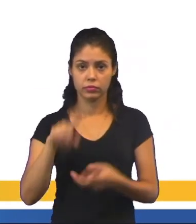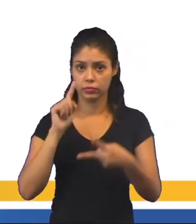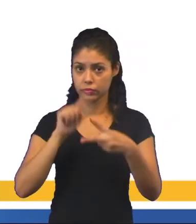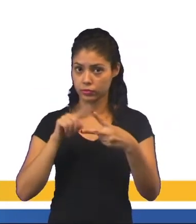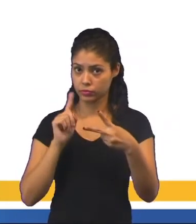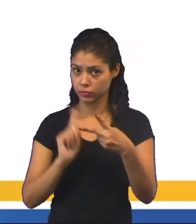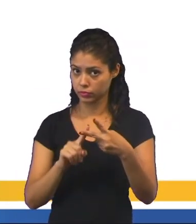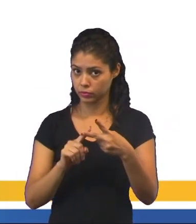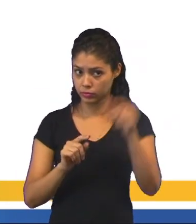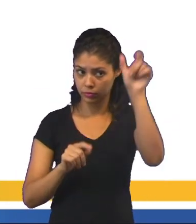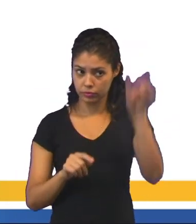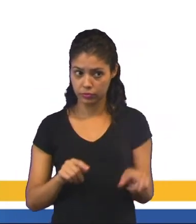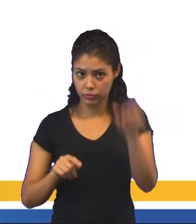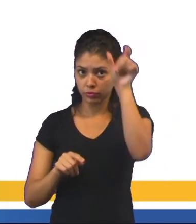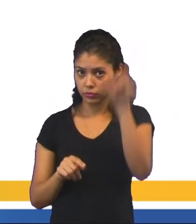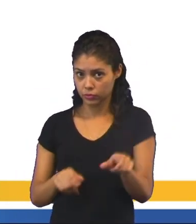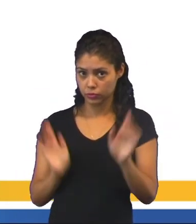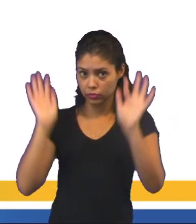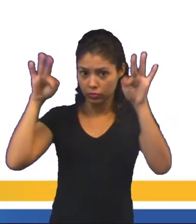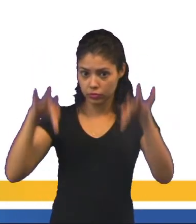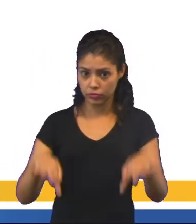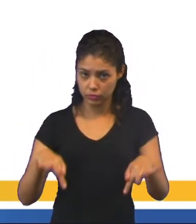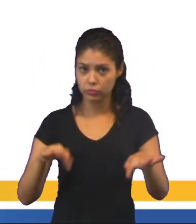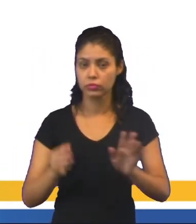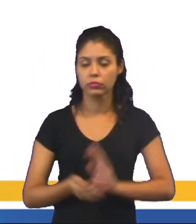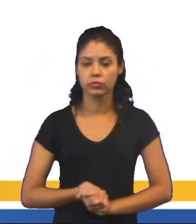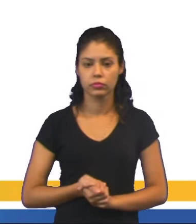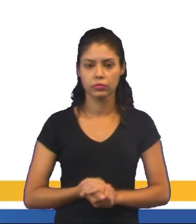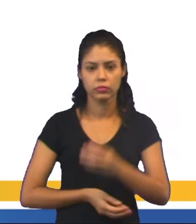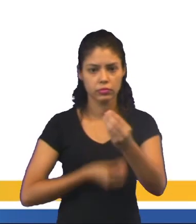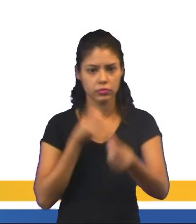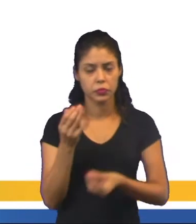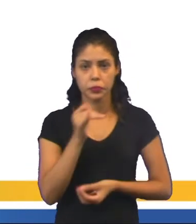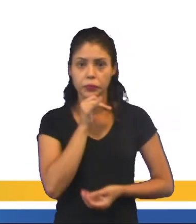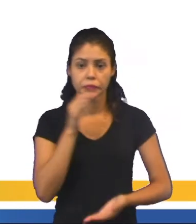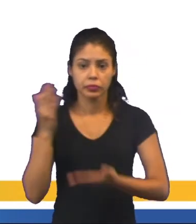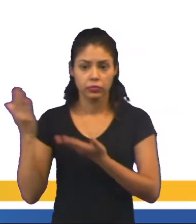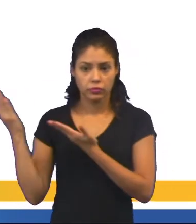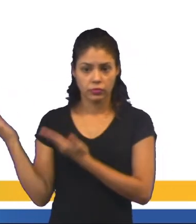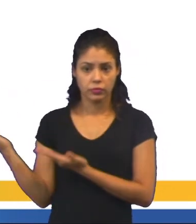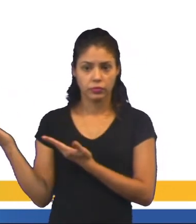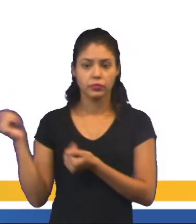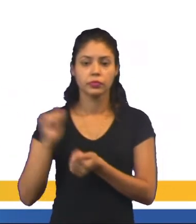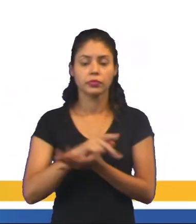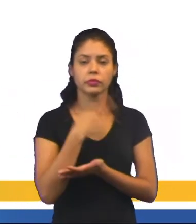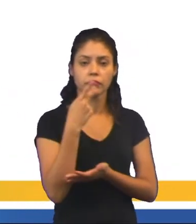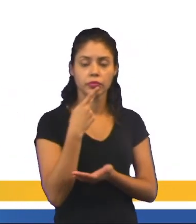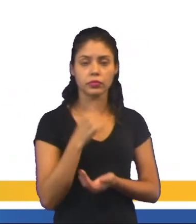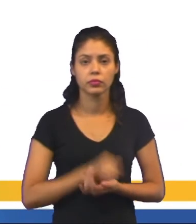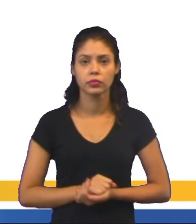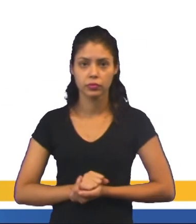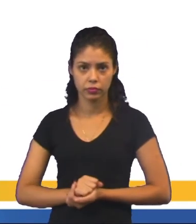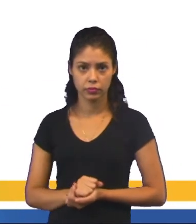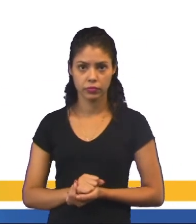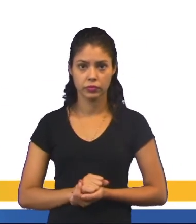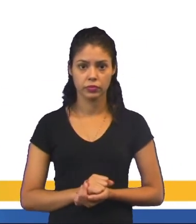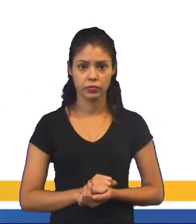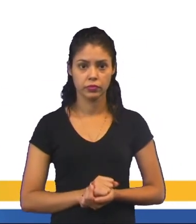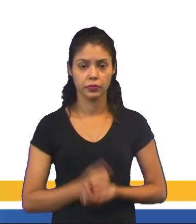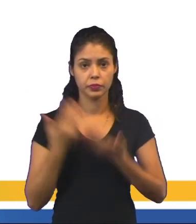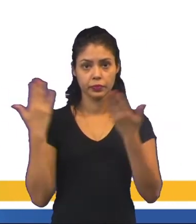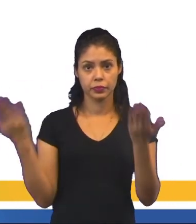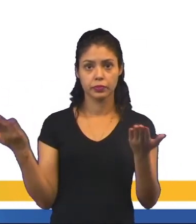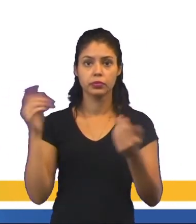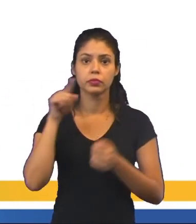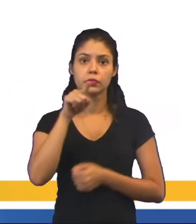primeiras colunas no final da matriz, conforme o exemplo que nós acabamos de falar. Então,